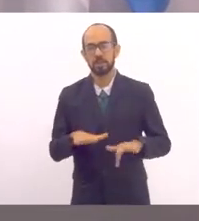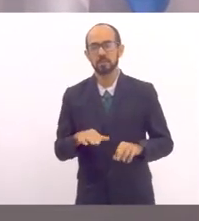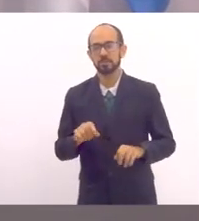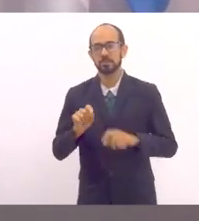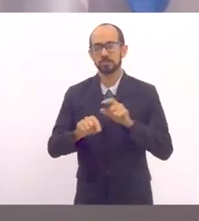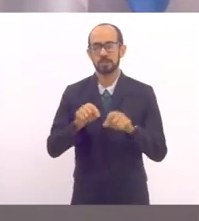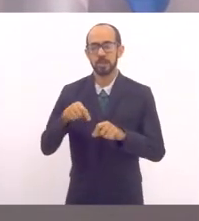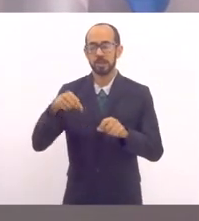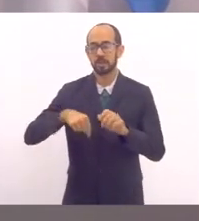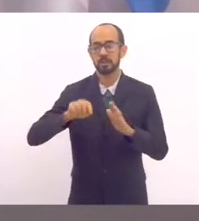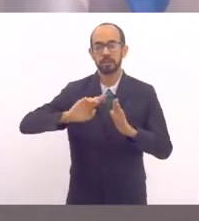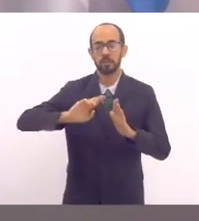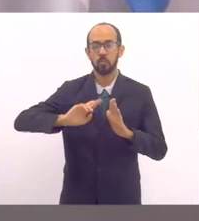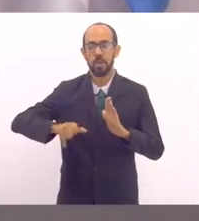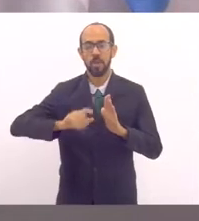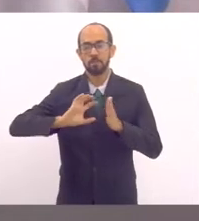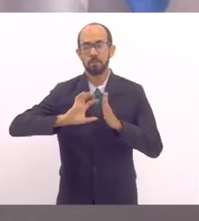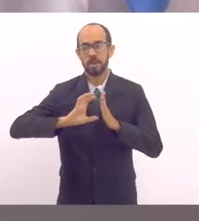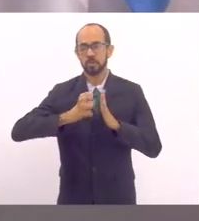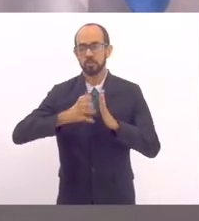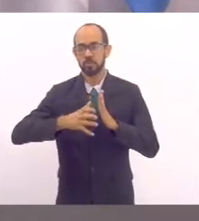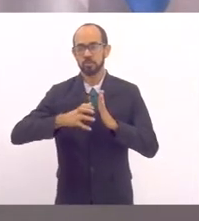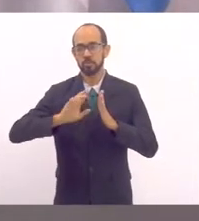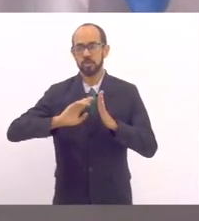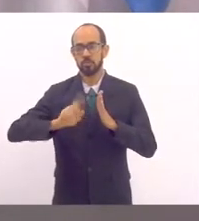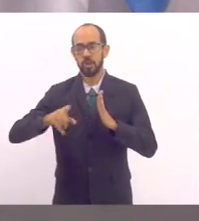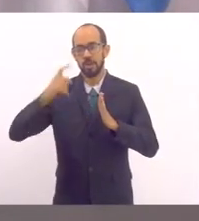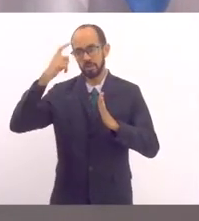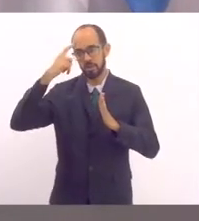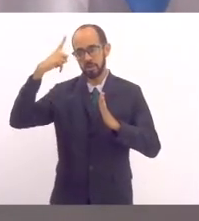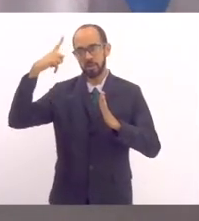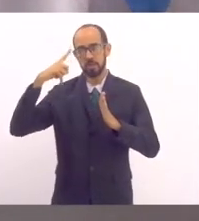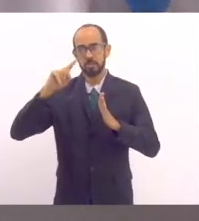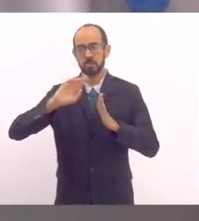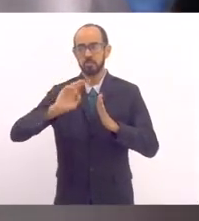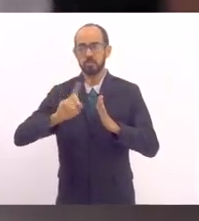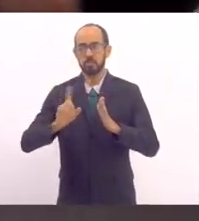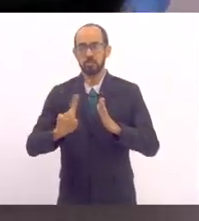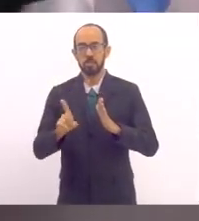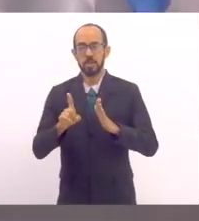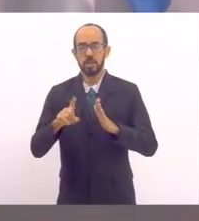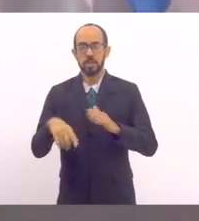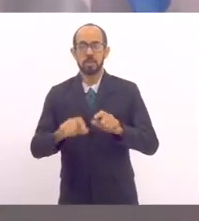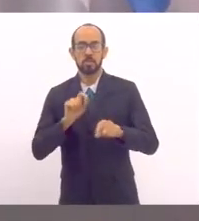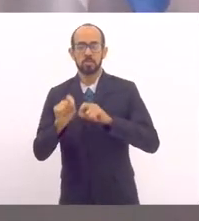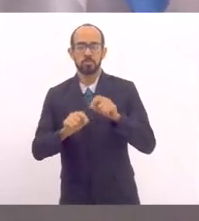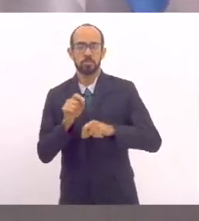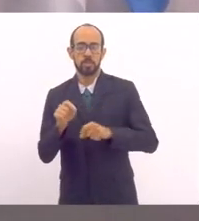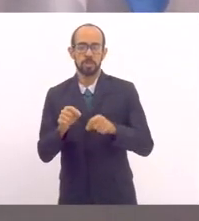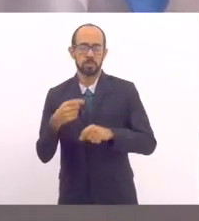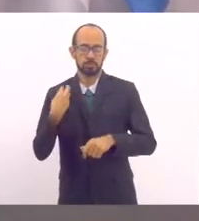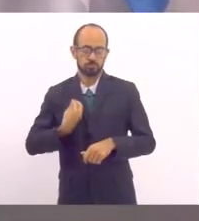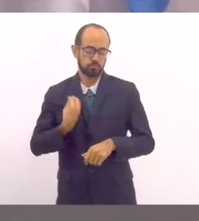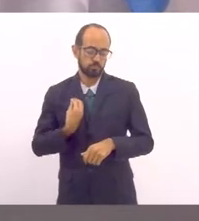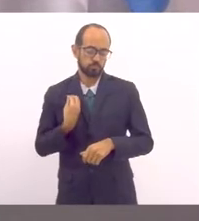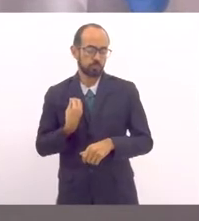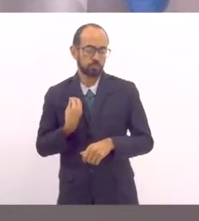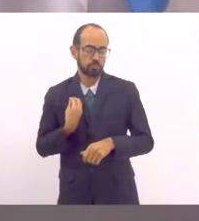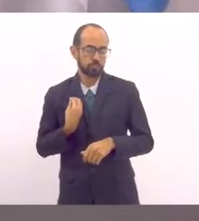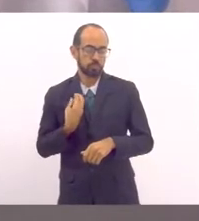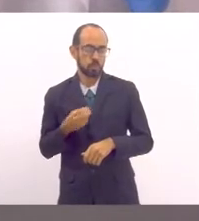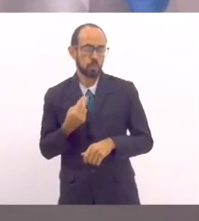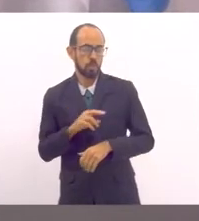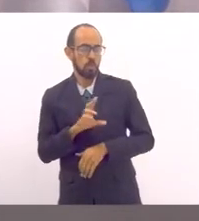tem partido, aqui não tem ideologia, aqui não tem caso de estar ou não em ano. Aqui nós